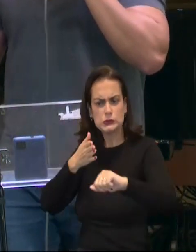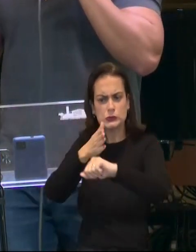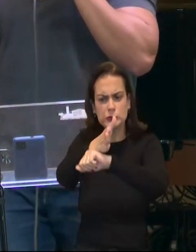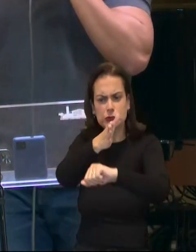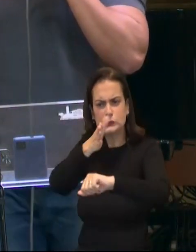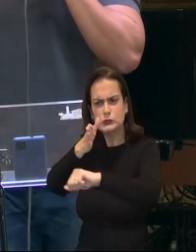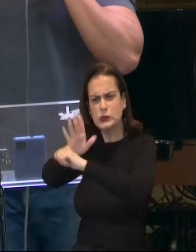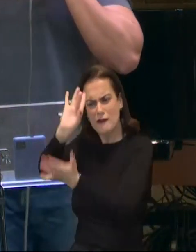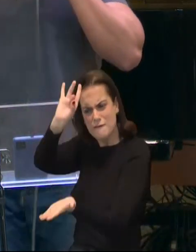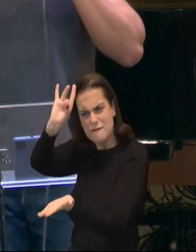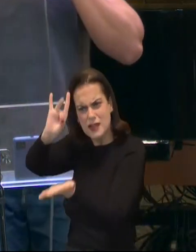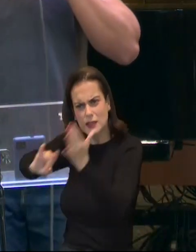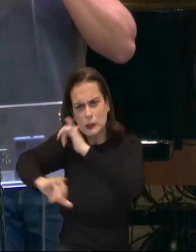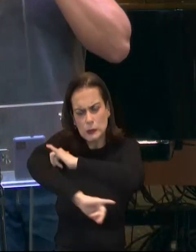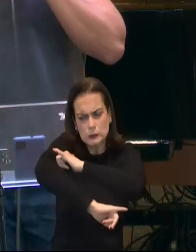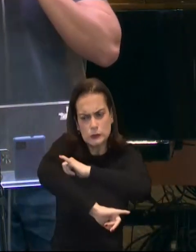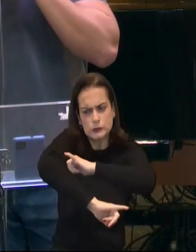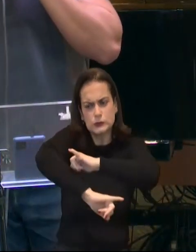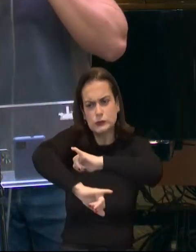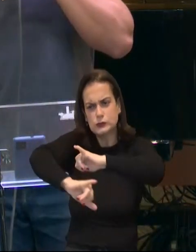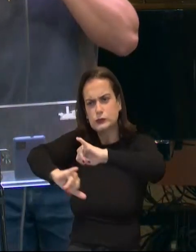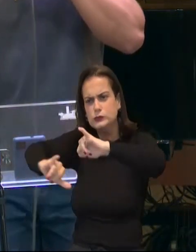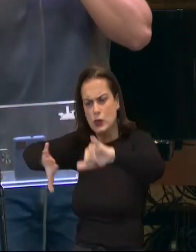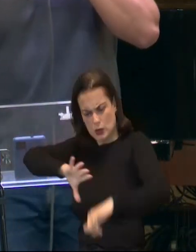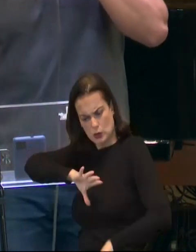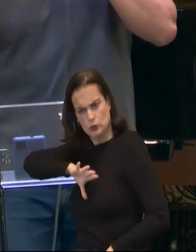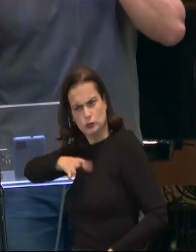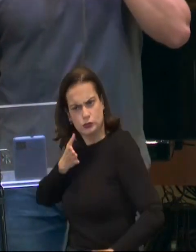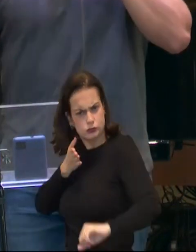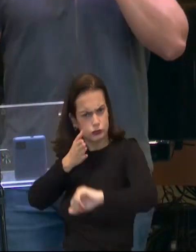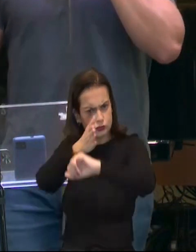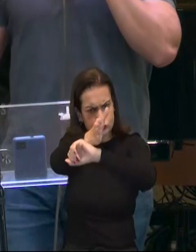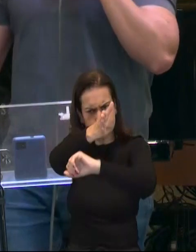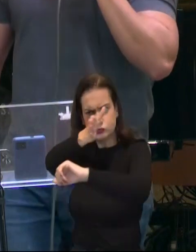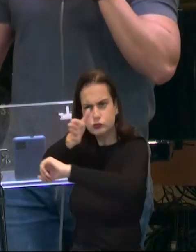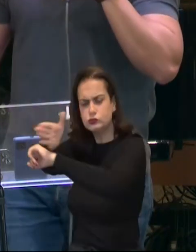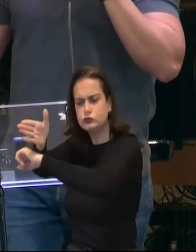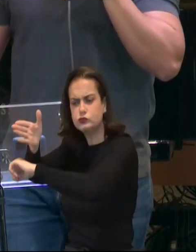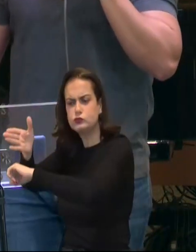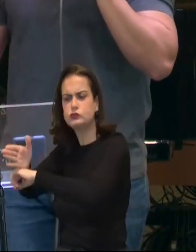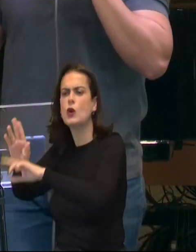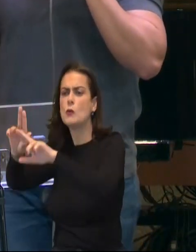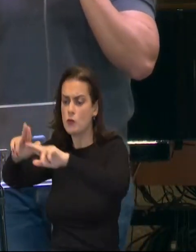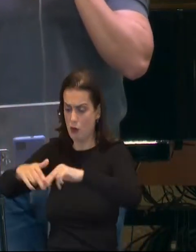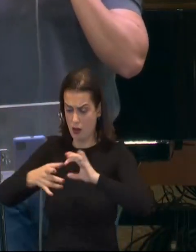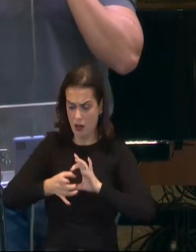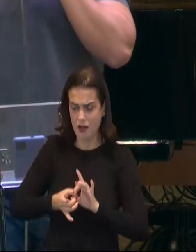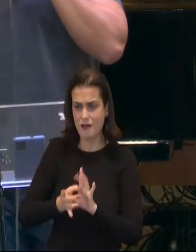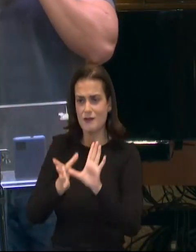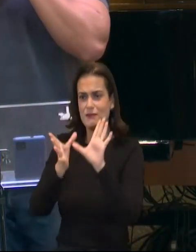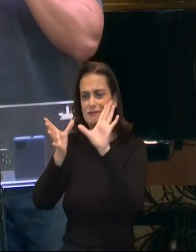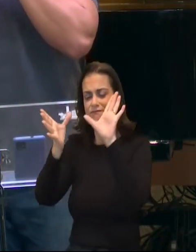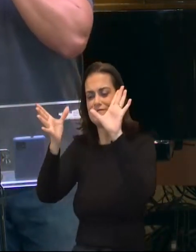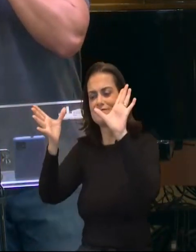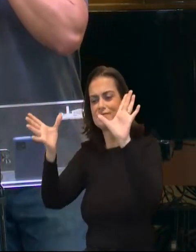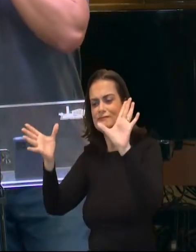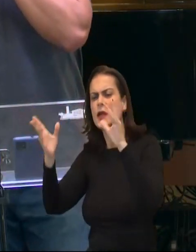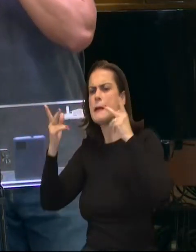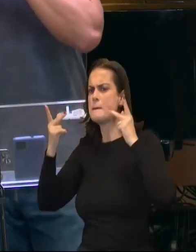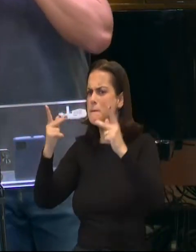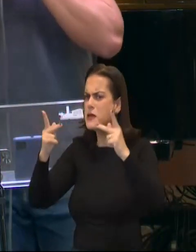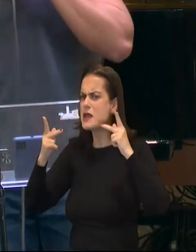tua verdade. Vou cruzar fronteiras, levar liberdade, pregar